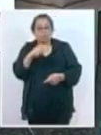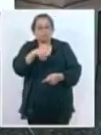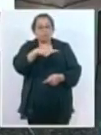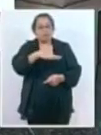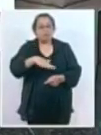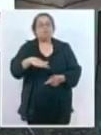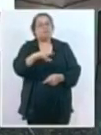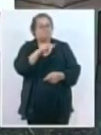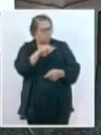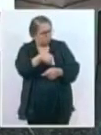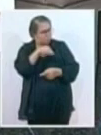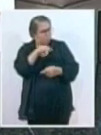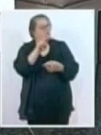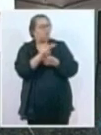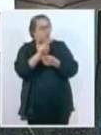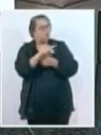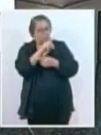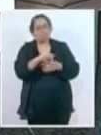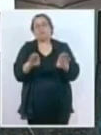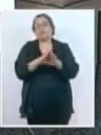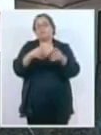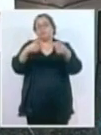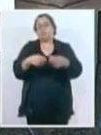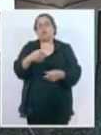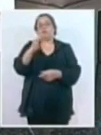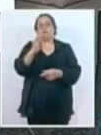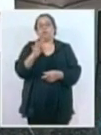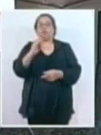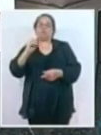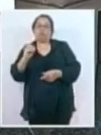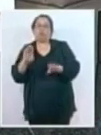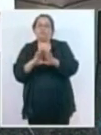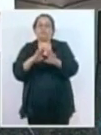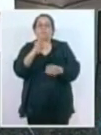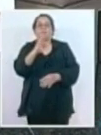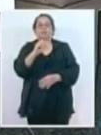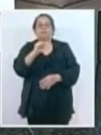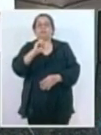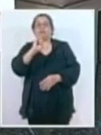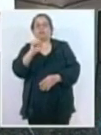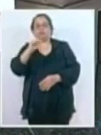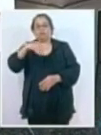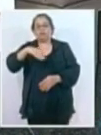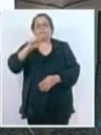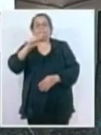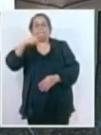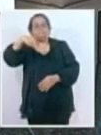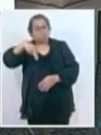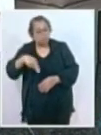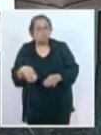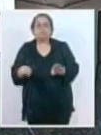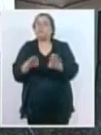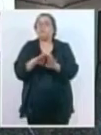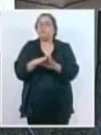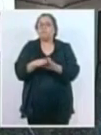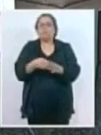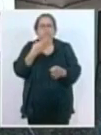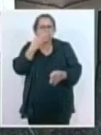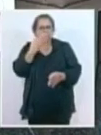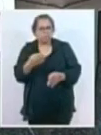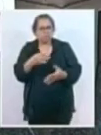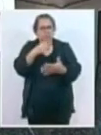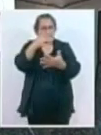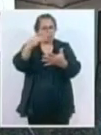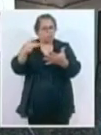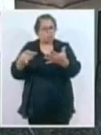atende a região do Taiamã, Tocantins. Eu queria que o senhor falasse sobre a demanda, e parece que muito tempo para se